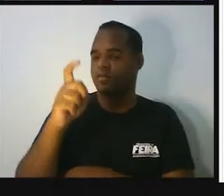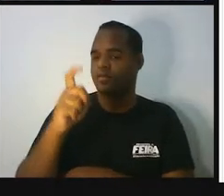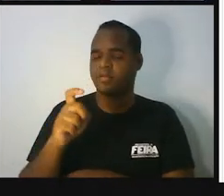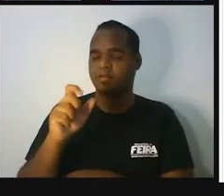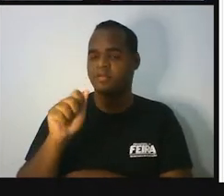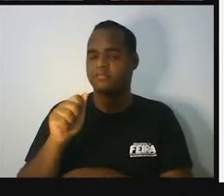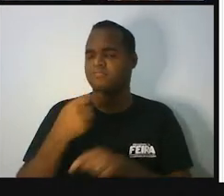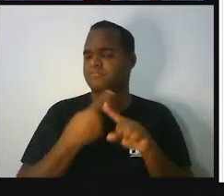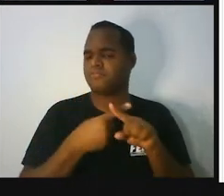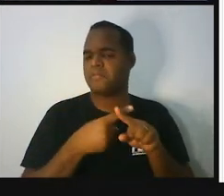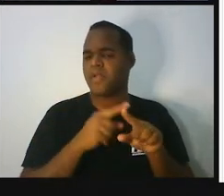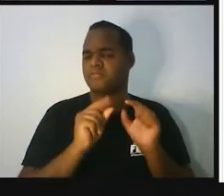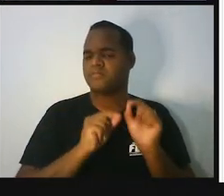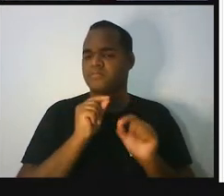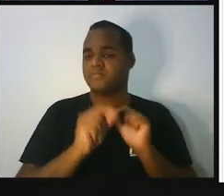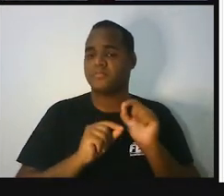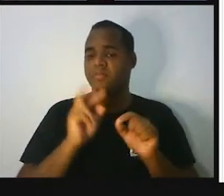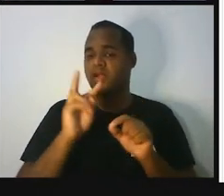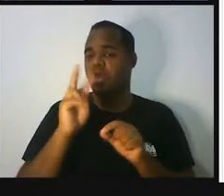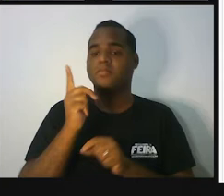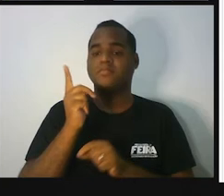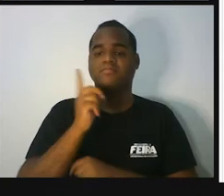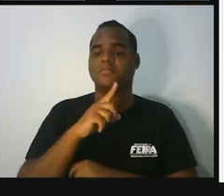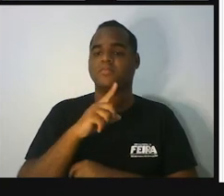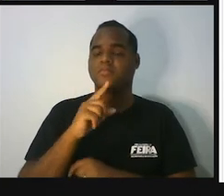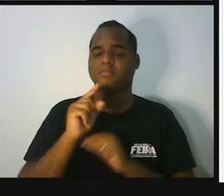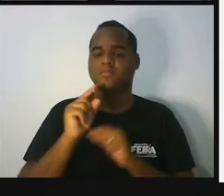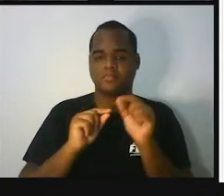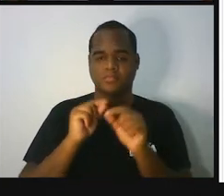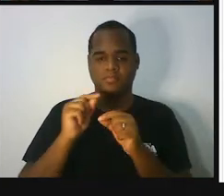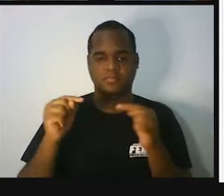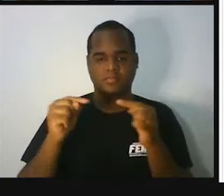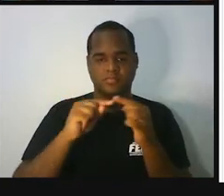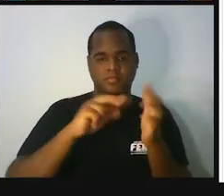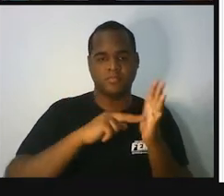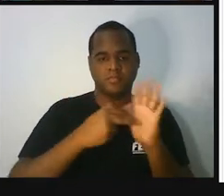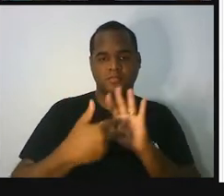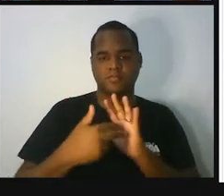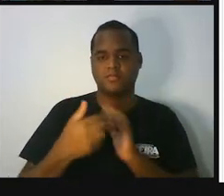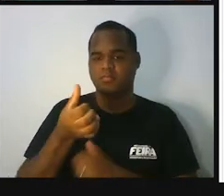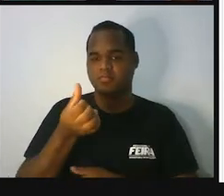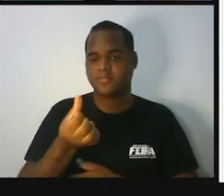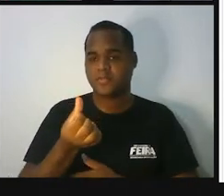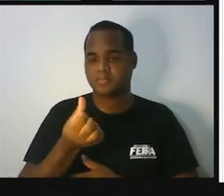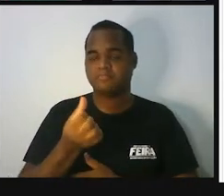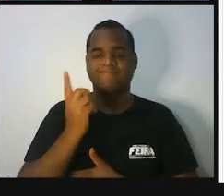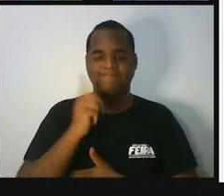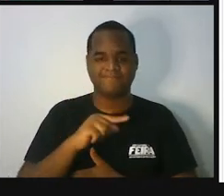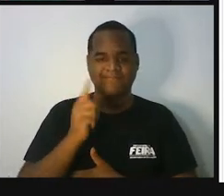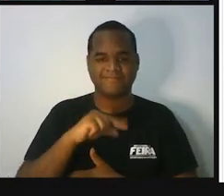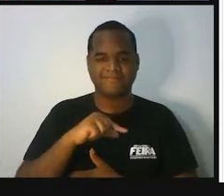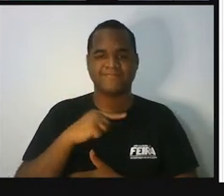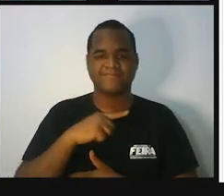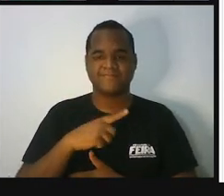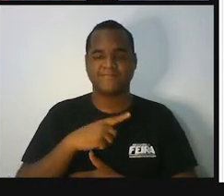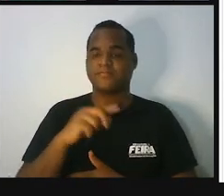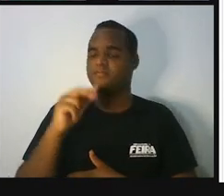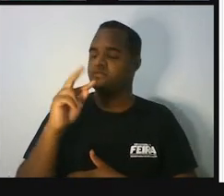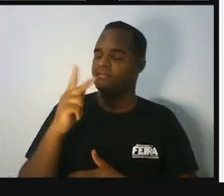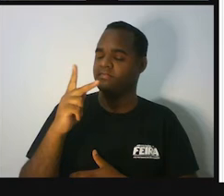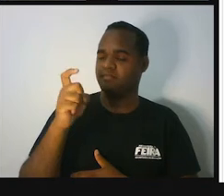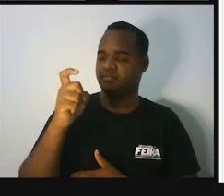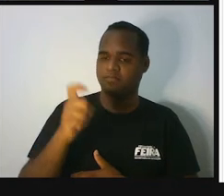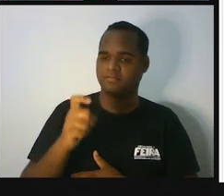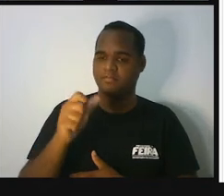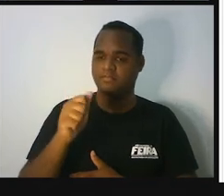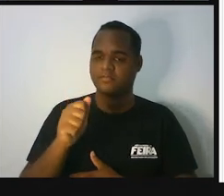hexacampeã. O que é que significa hexacampeã? Significa 6 vezes campeã. Então, esse hexa